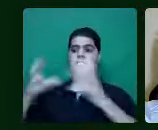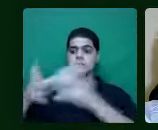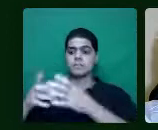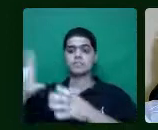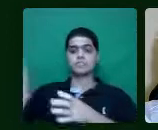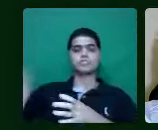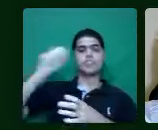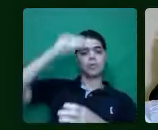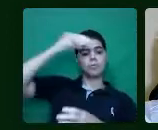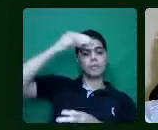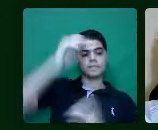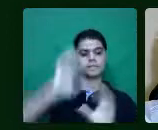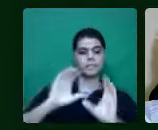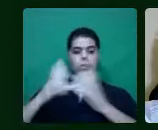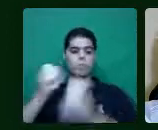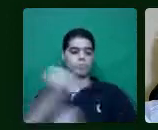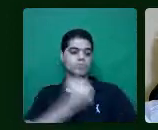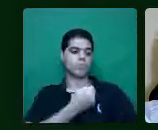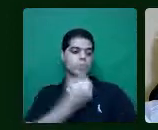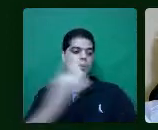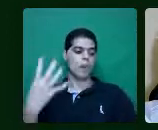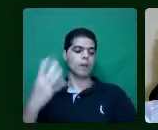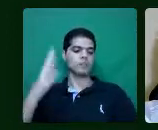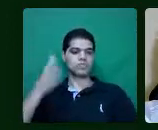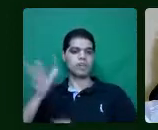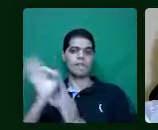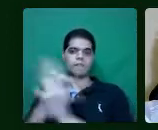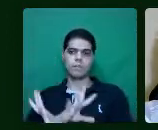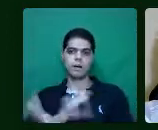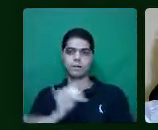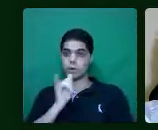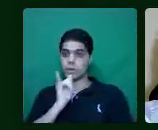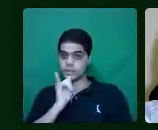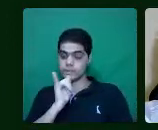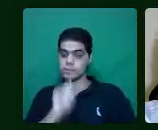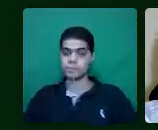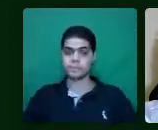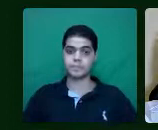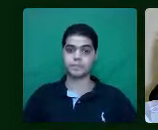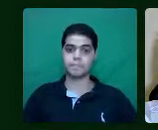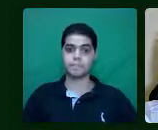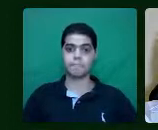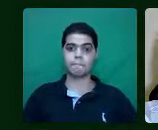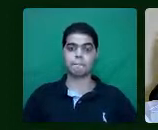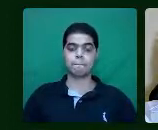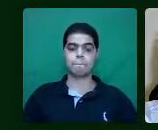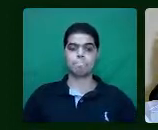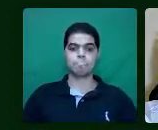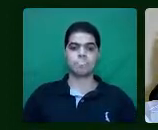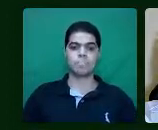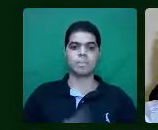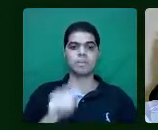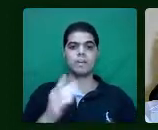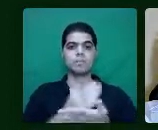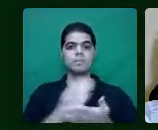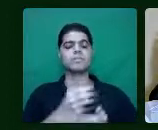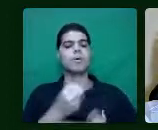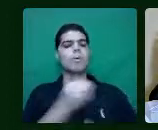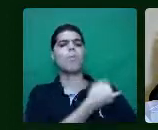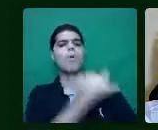como padrinho ali do time 4. Beleza. Tem o professor Luiz Pedroso aqui. Quantos mentores estão inscritos? Eu